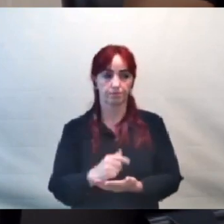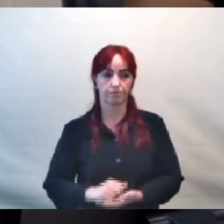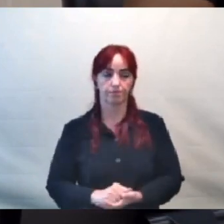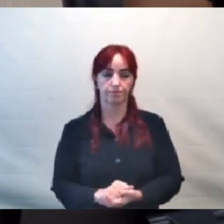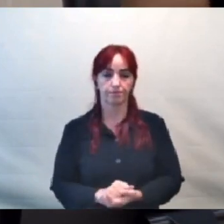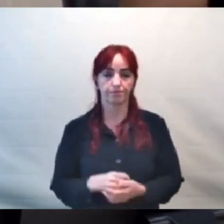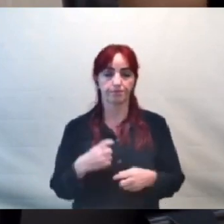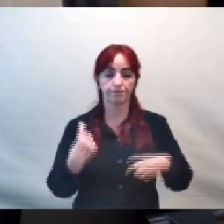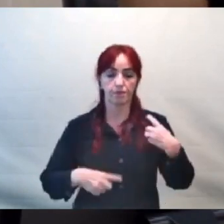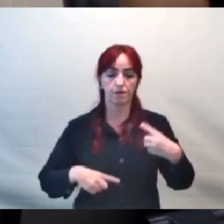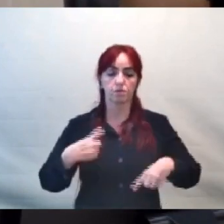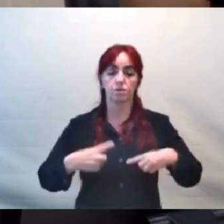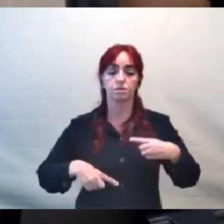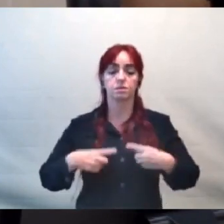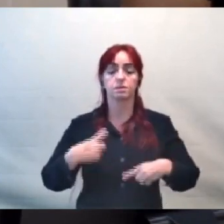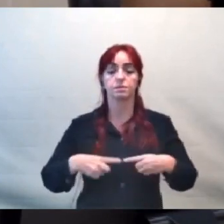discussão?